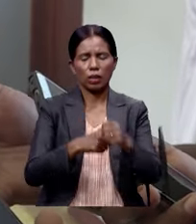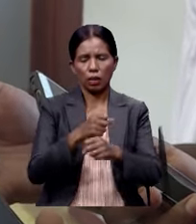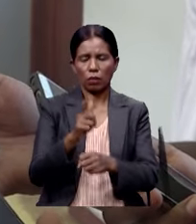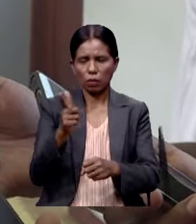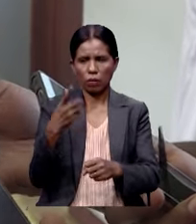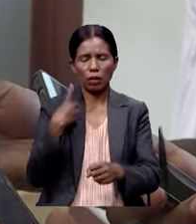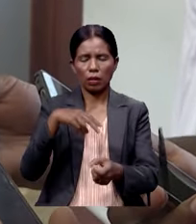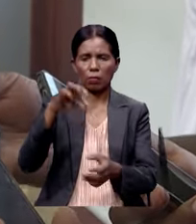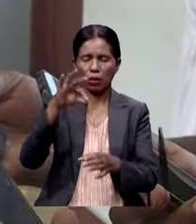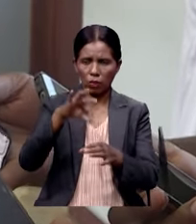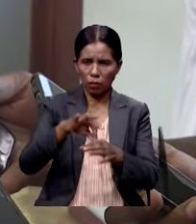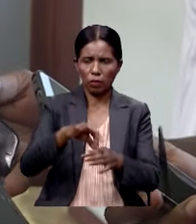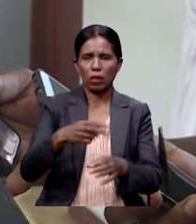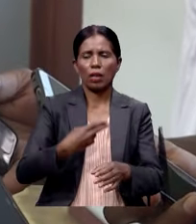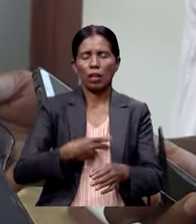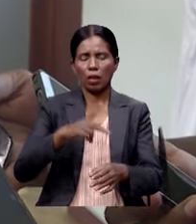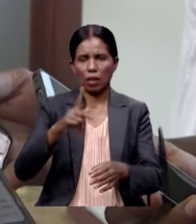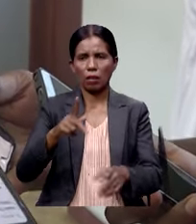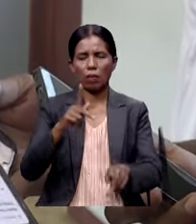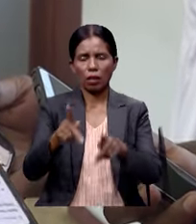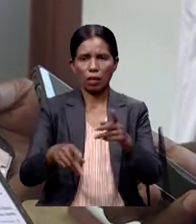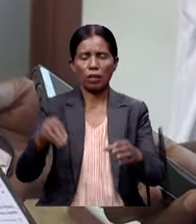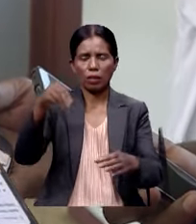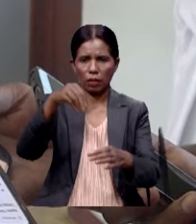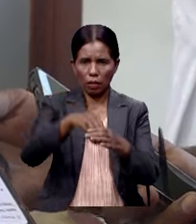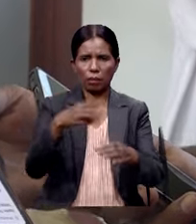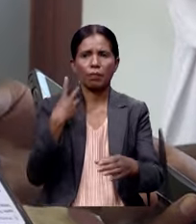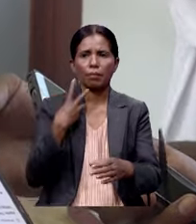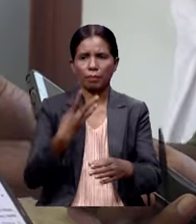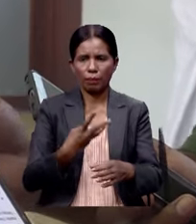bele kuda ne ne hahalok sarani ni ana bele tama hi tania